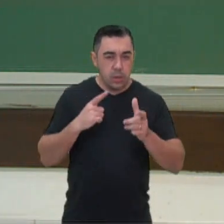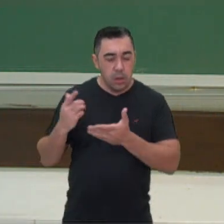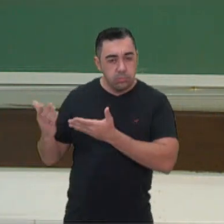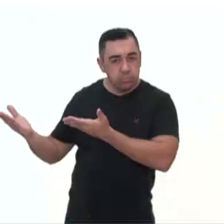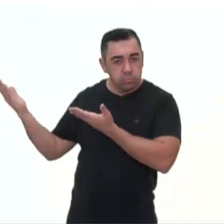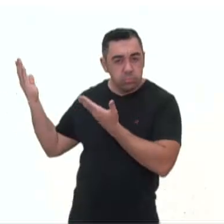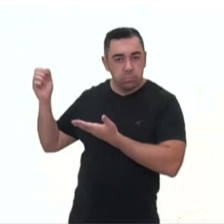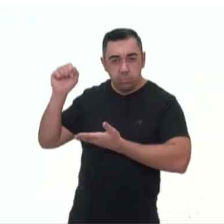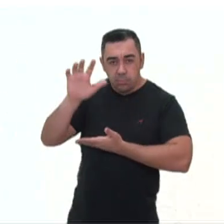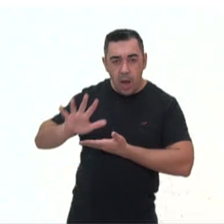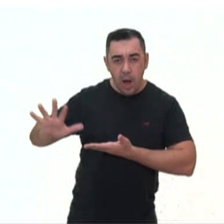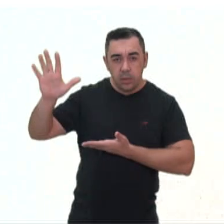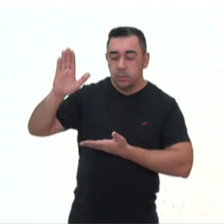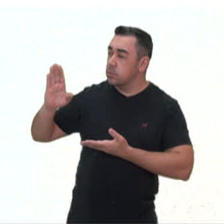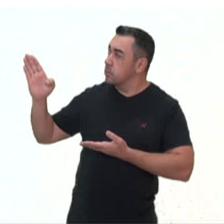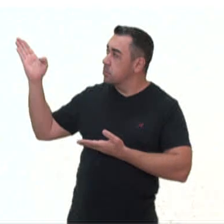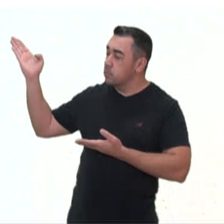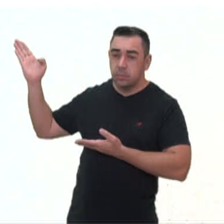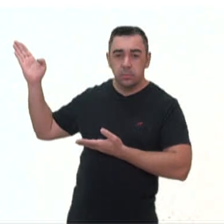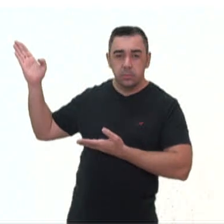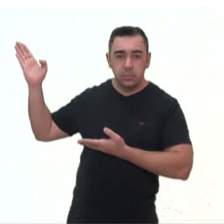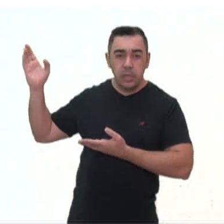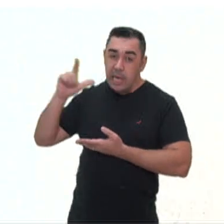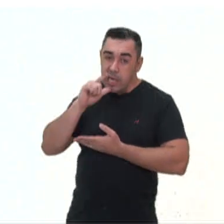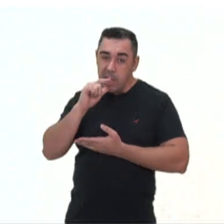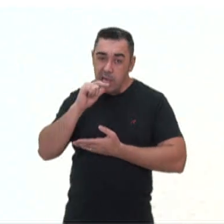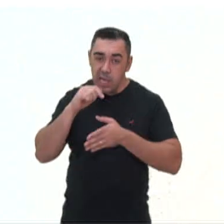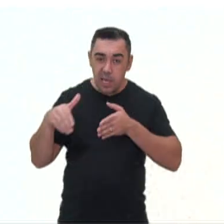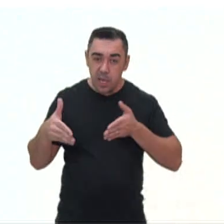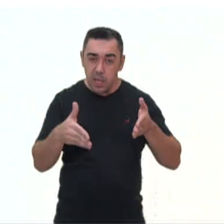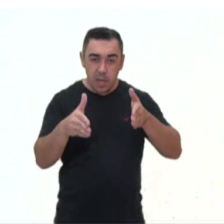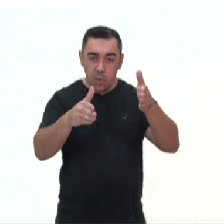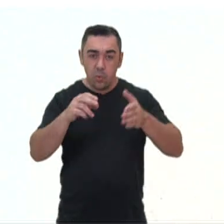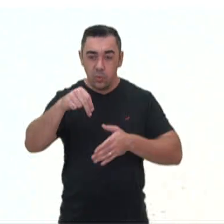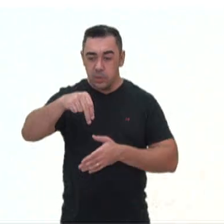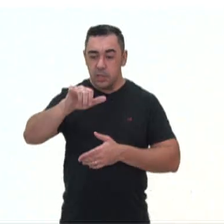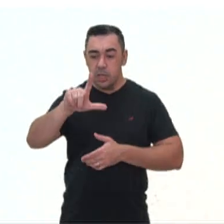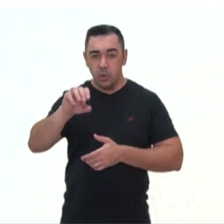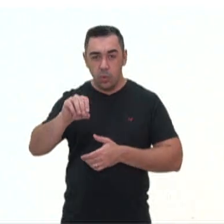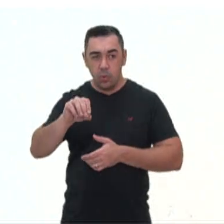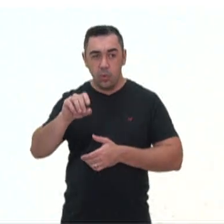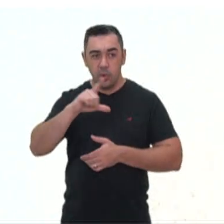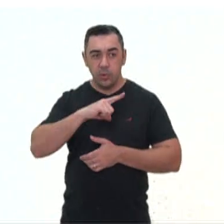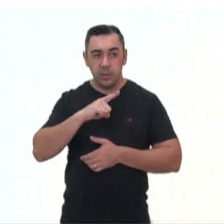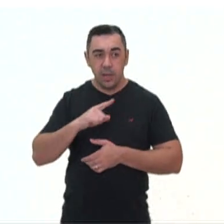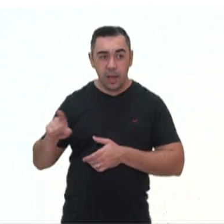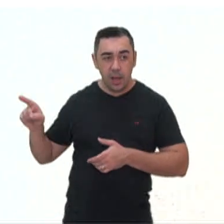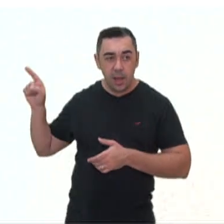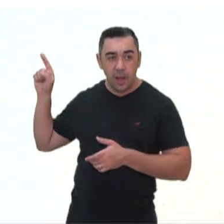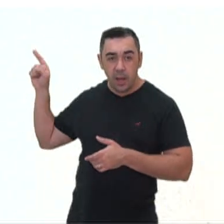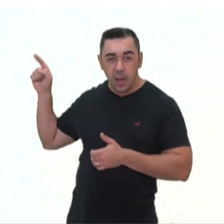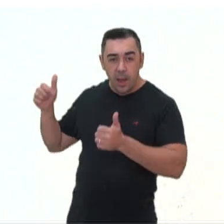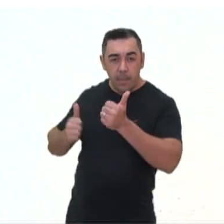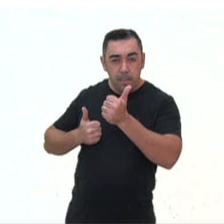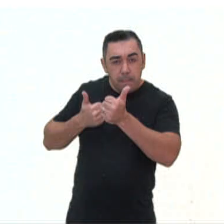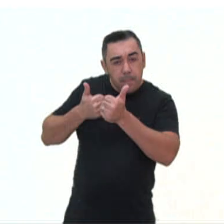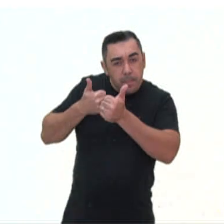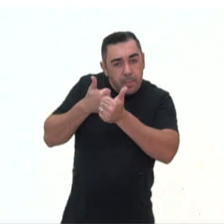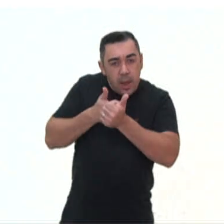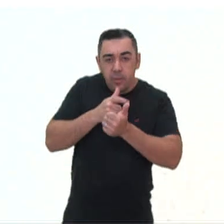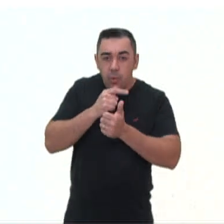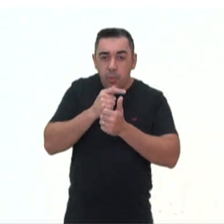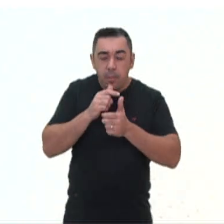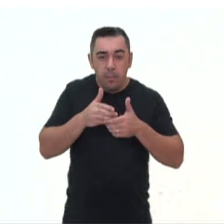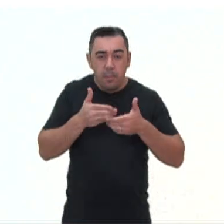destaque a foz do rio Nilo, que é uma foz em delta, quando o rio chega perto do mar e ele se abre